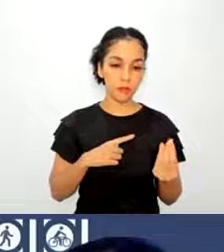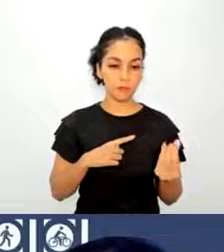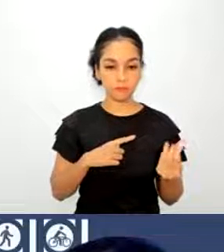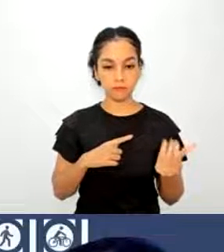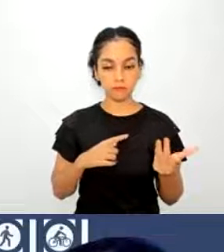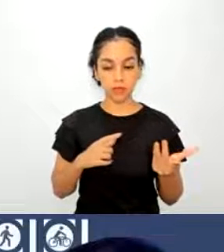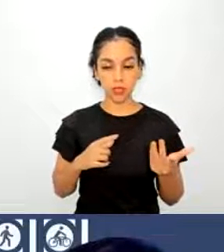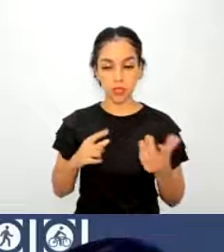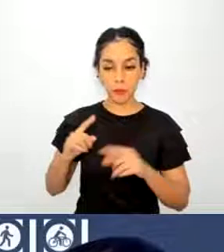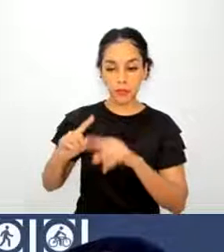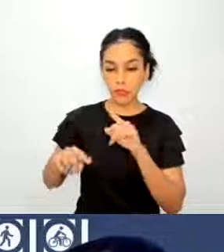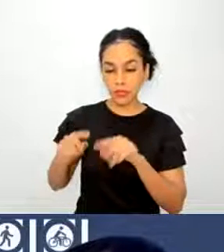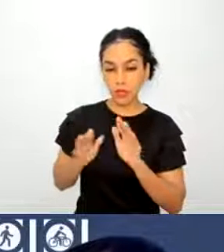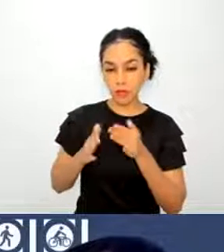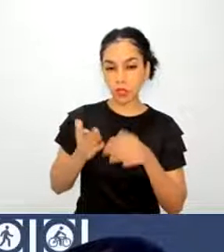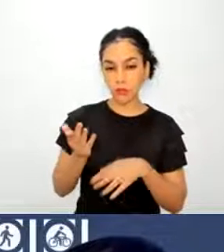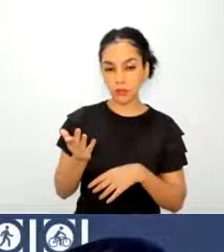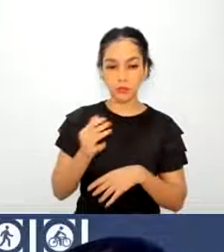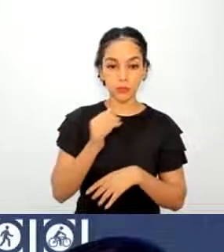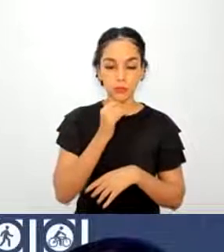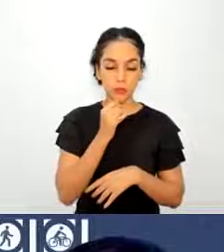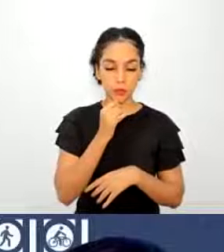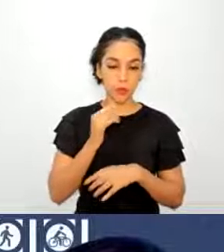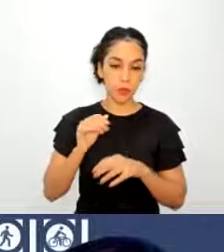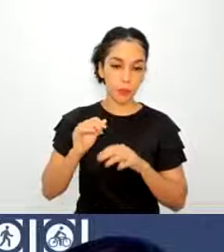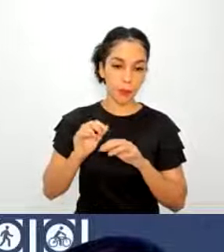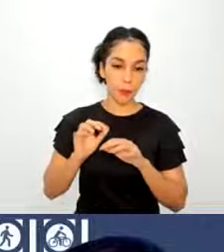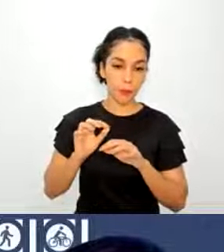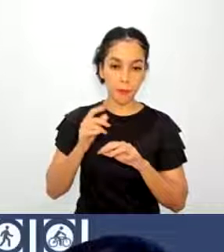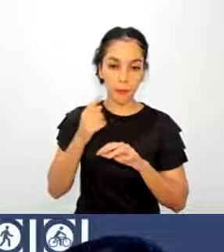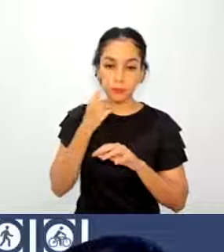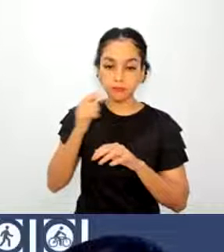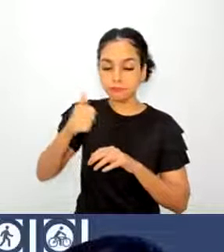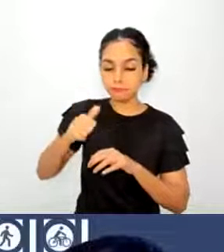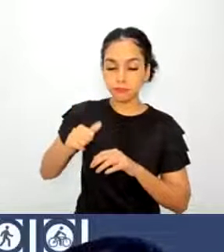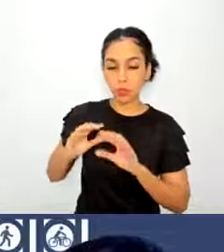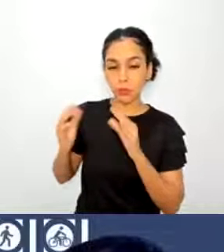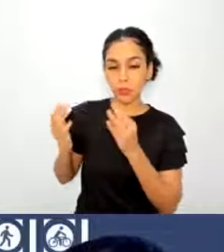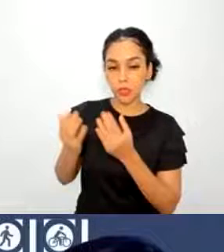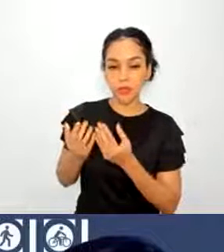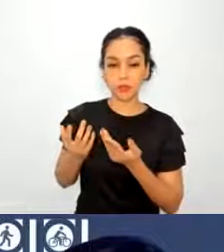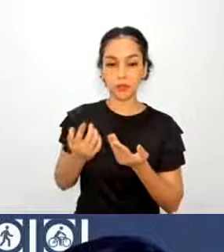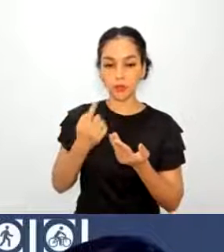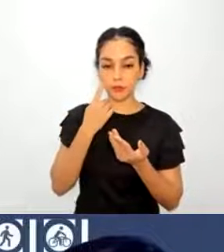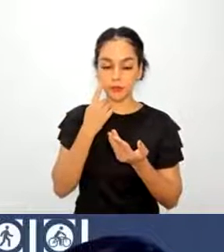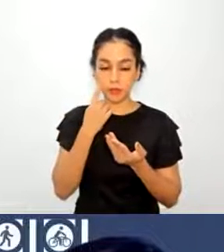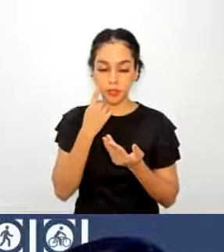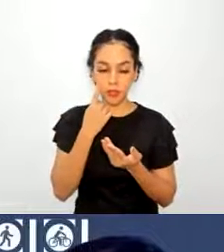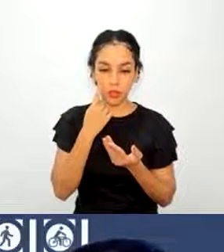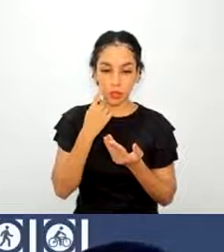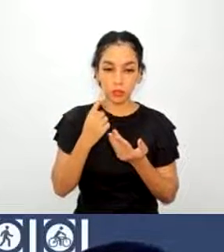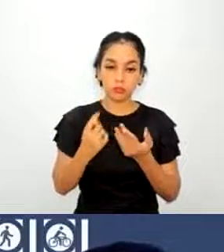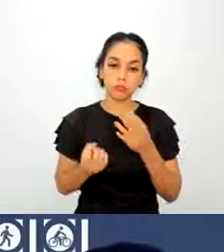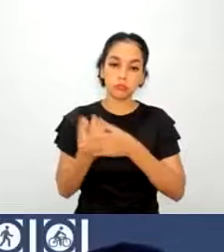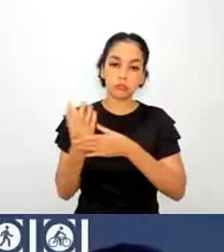dispositivos para isso, né? Ou seja, uma espécie de mapeamento comunitário, né? Você gerar umas plataformas que